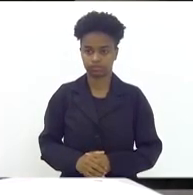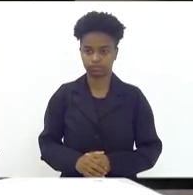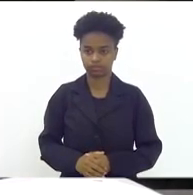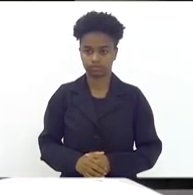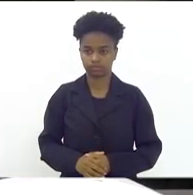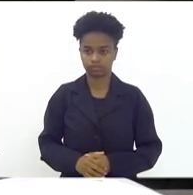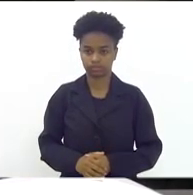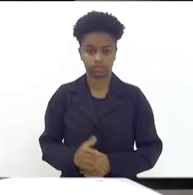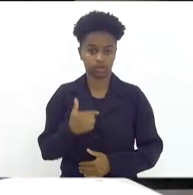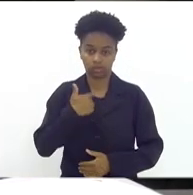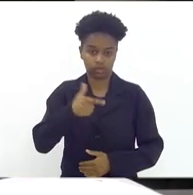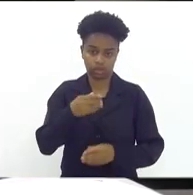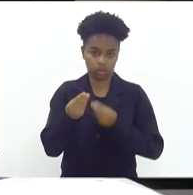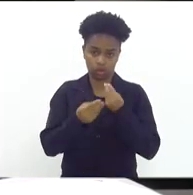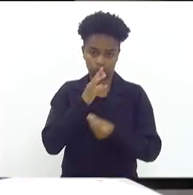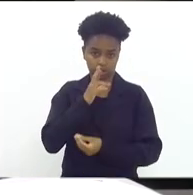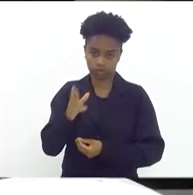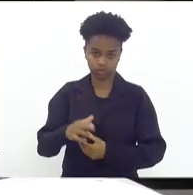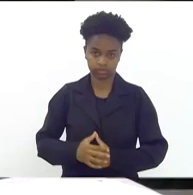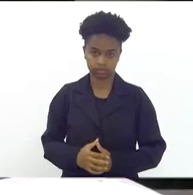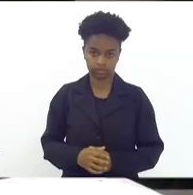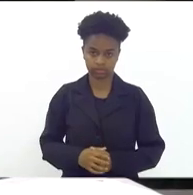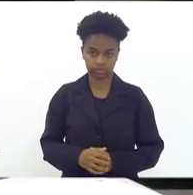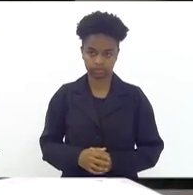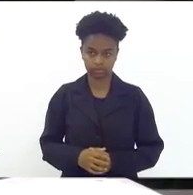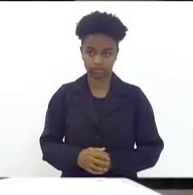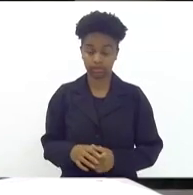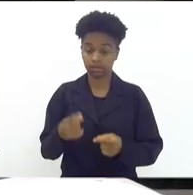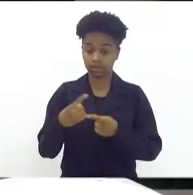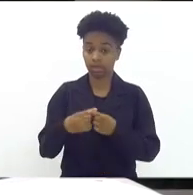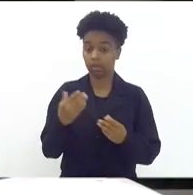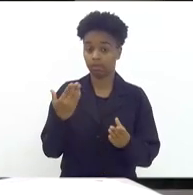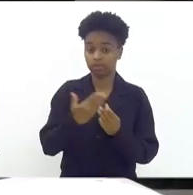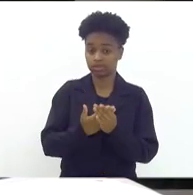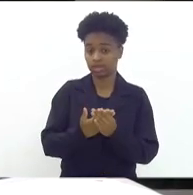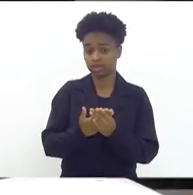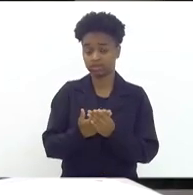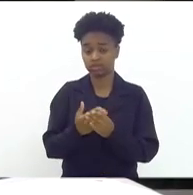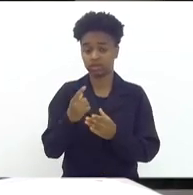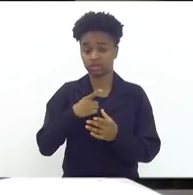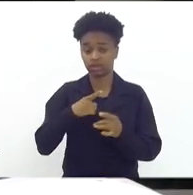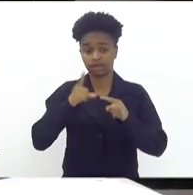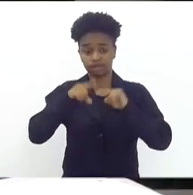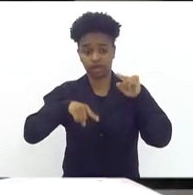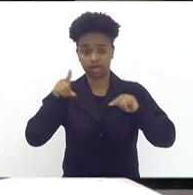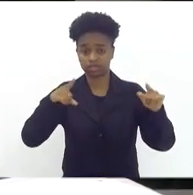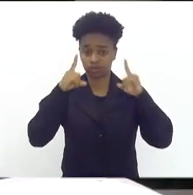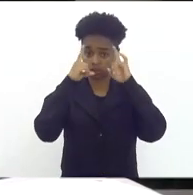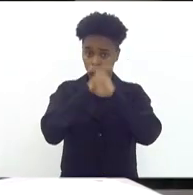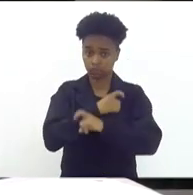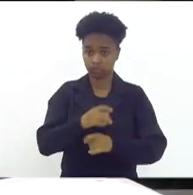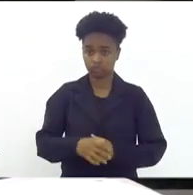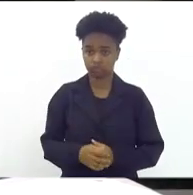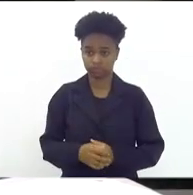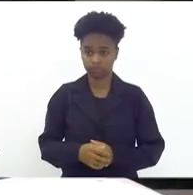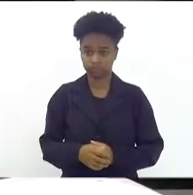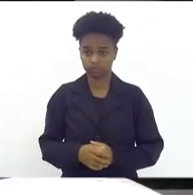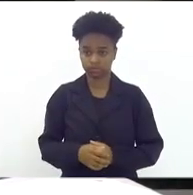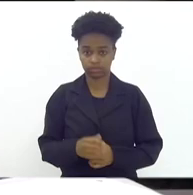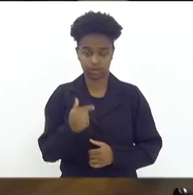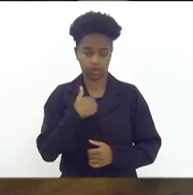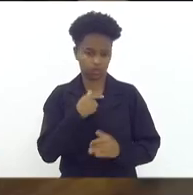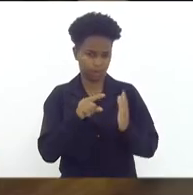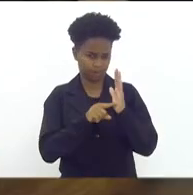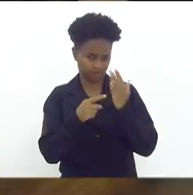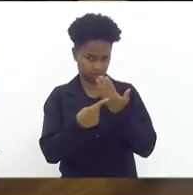excelência eu não tenho como responder essa pergunta Presidente os processos eles têm uma complexidade diferente perfeito Presidente mas vou fazer um paralelo a